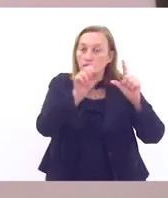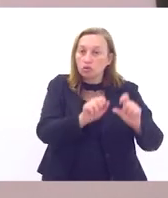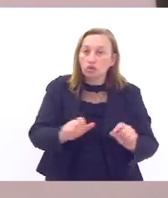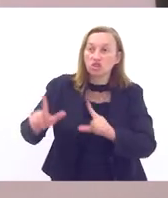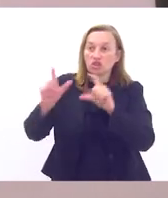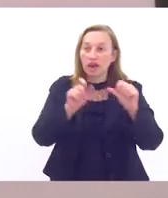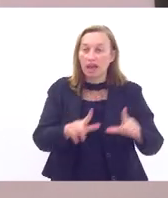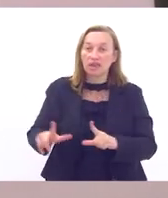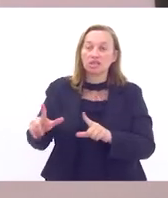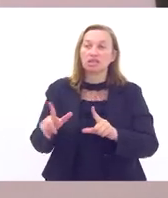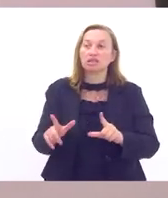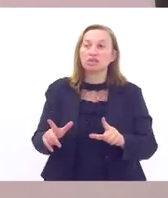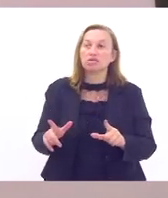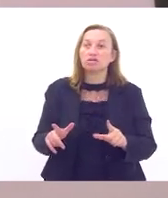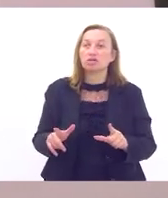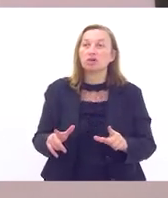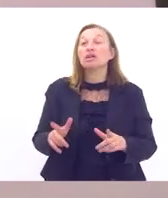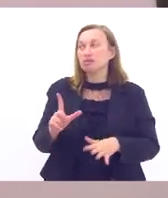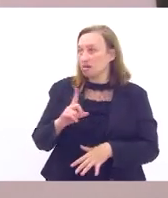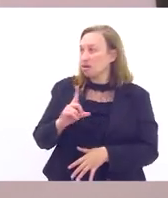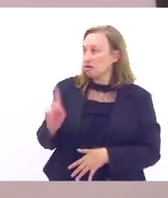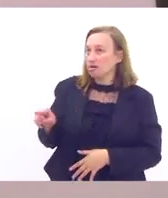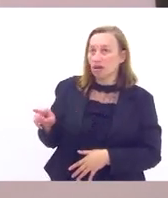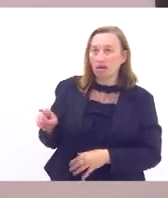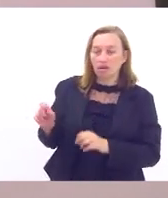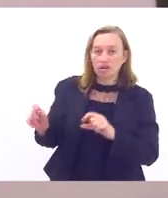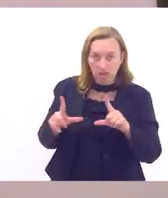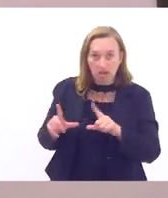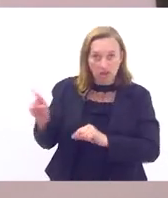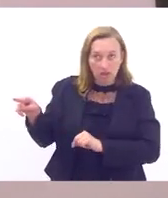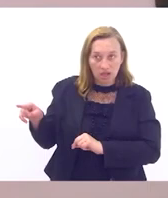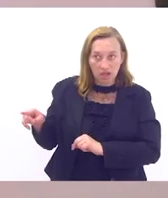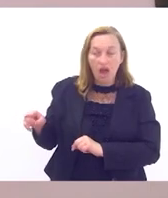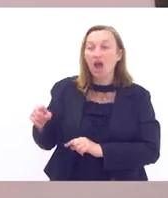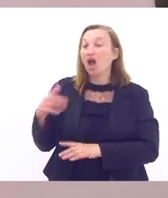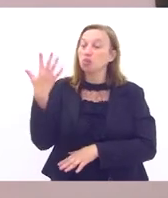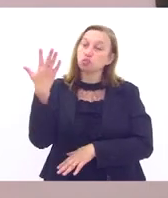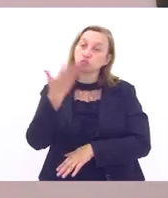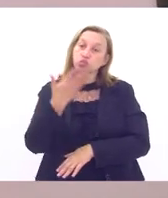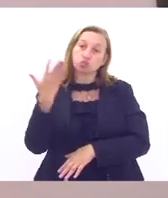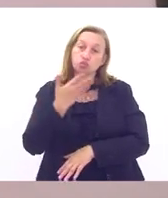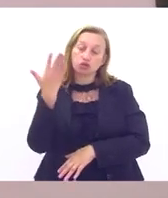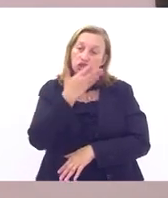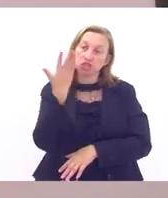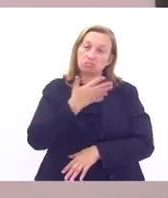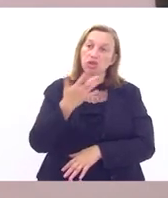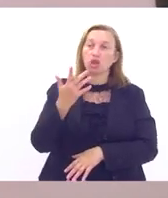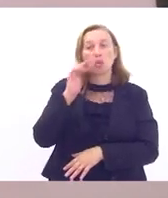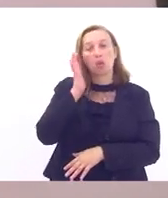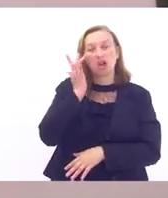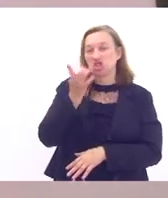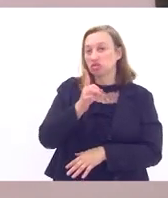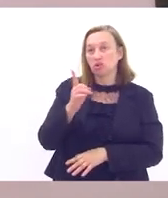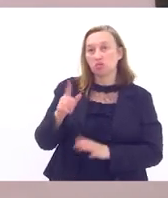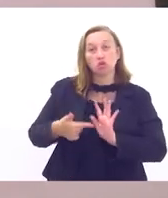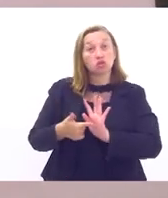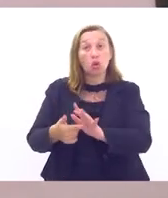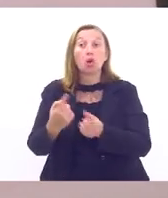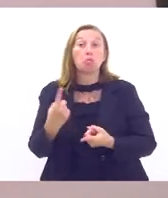não tem. Está no slide? Tá. Está no slide? É porque eu não acho então que não apareceu,